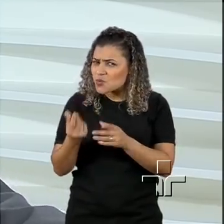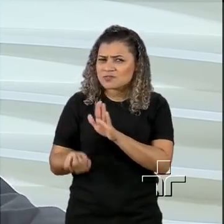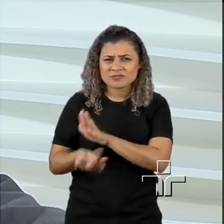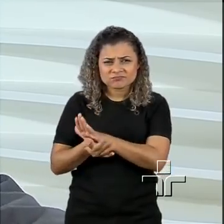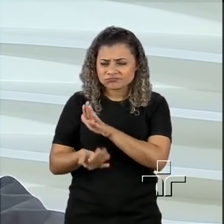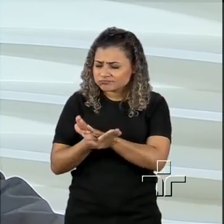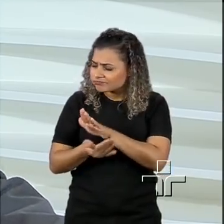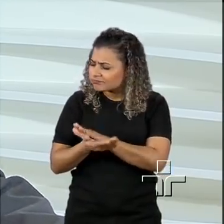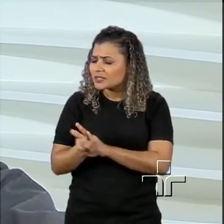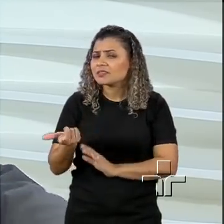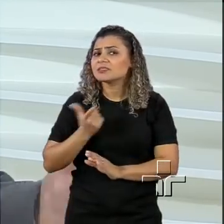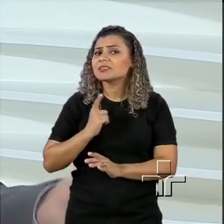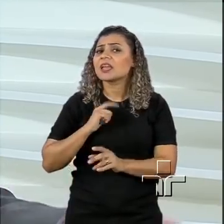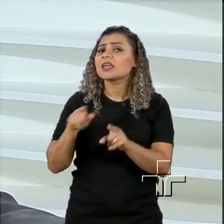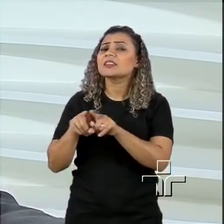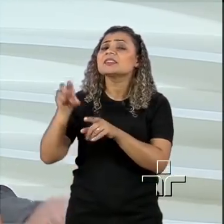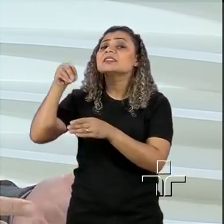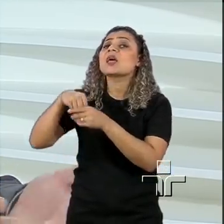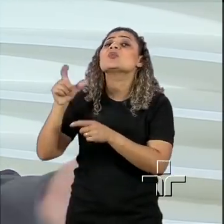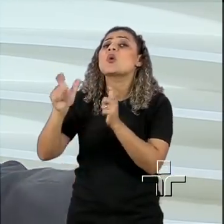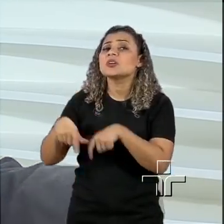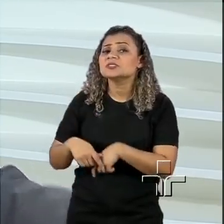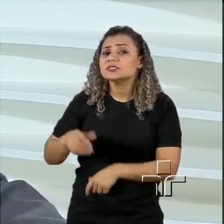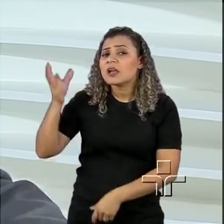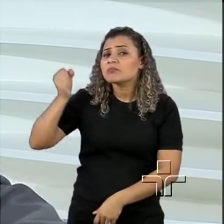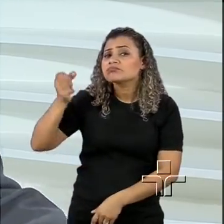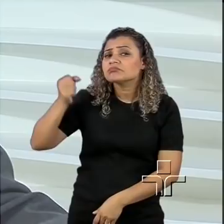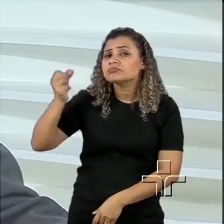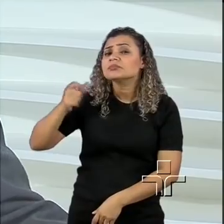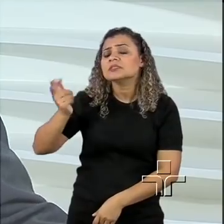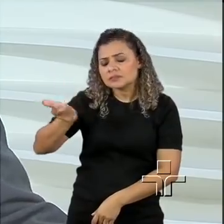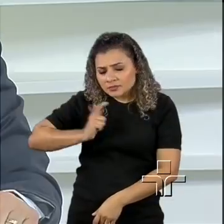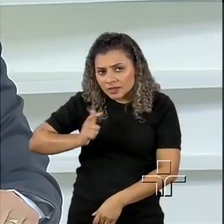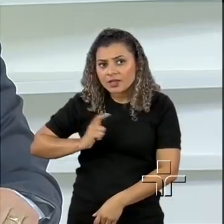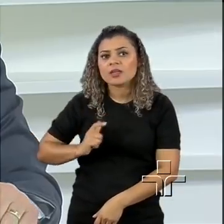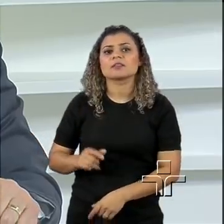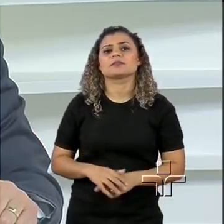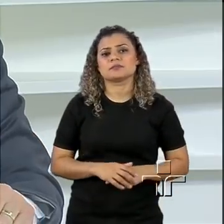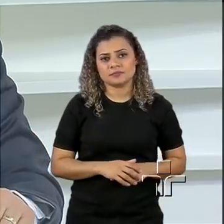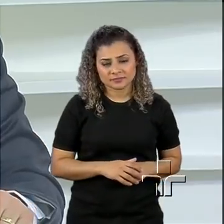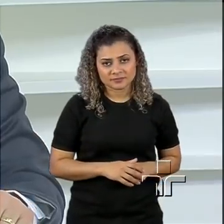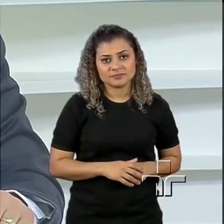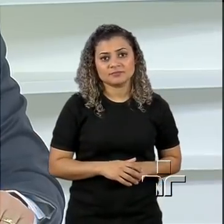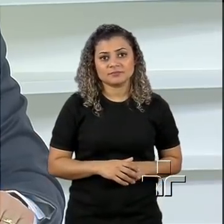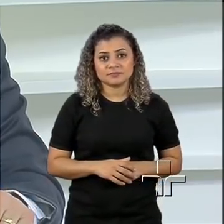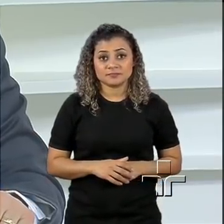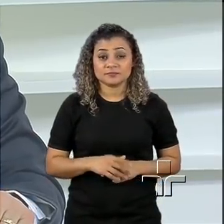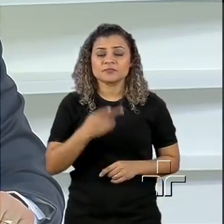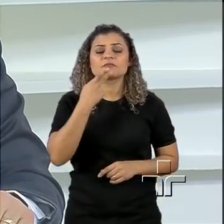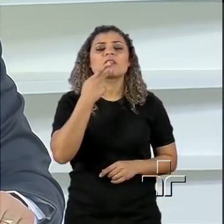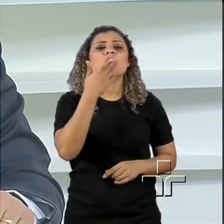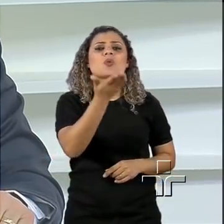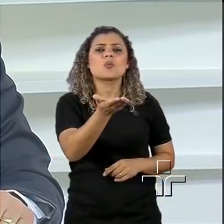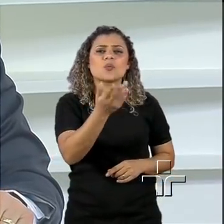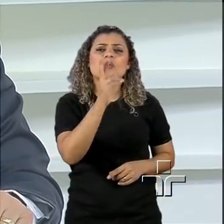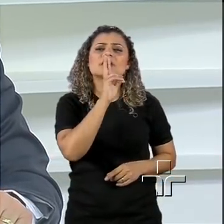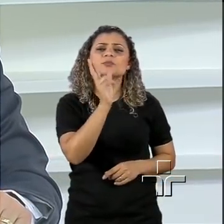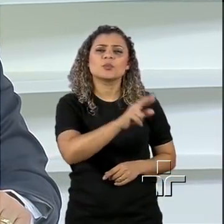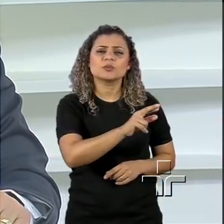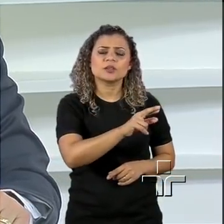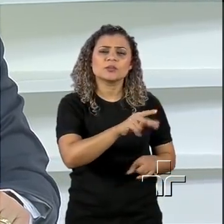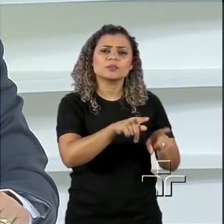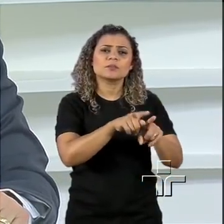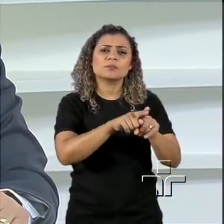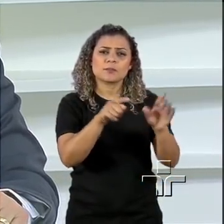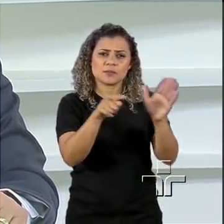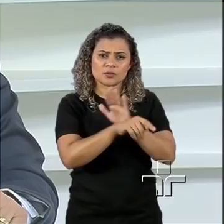Previdência Social no Brasil e no Estado de São Paulo em relação a toda a Receita. O senhor falou, respondendo a pergunta